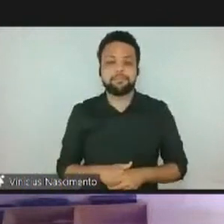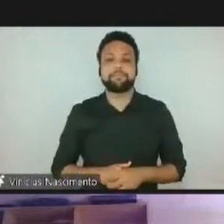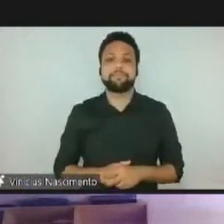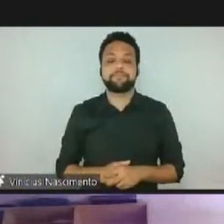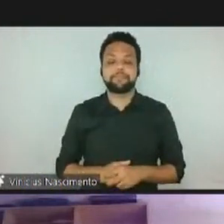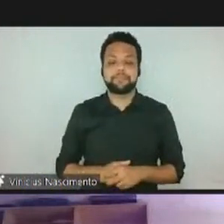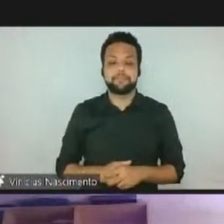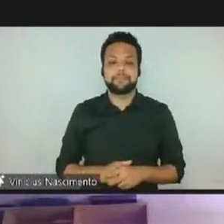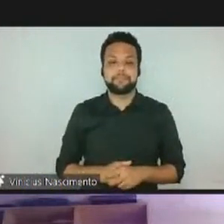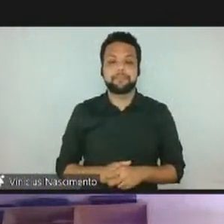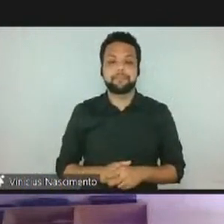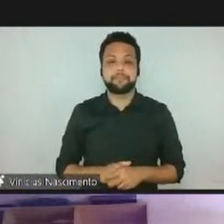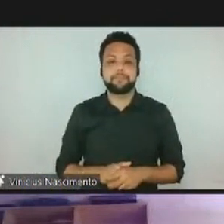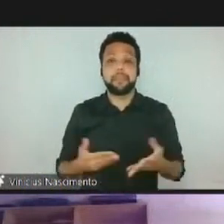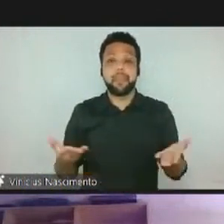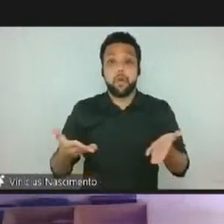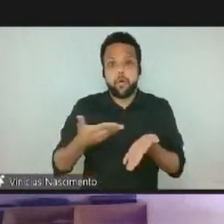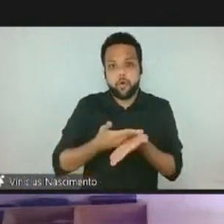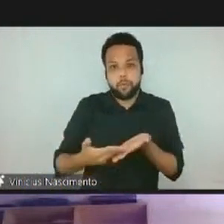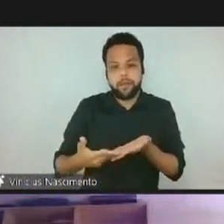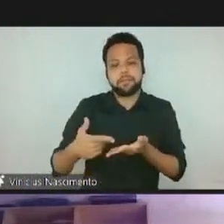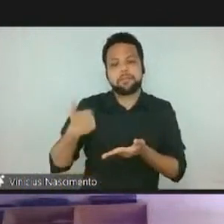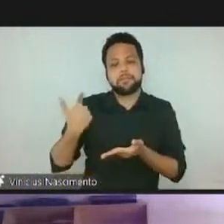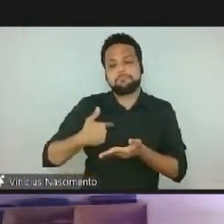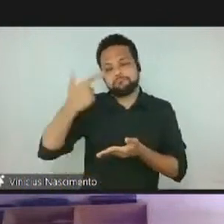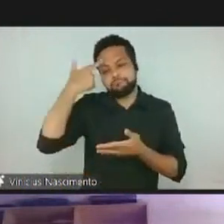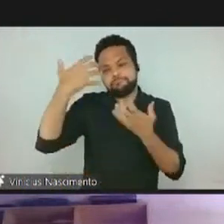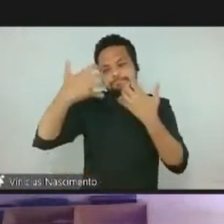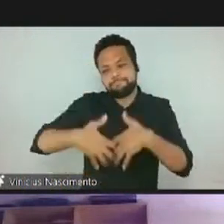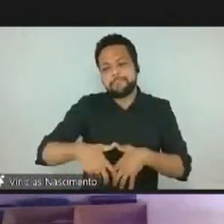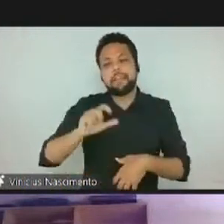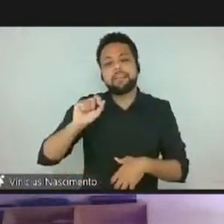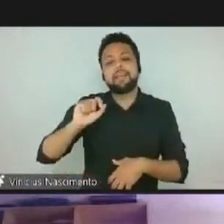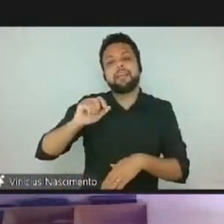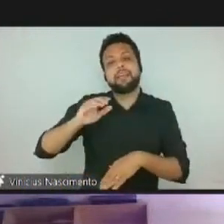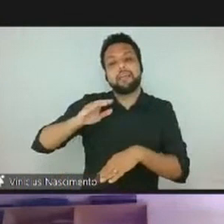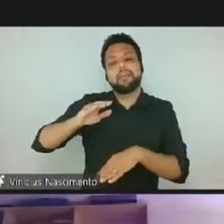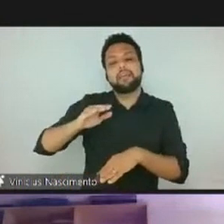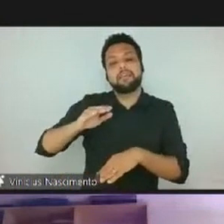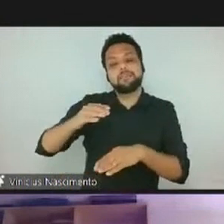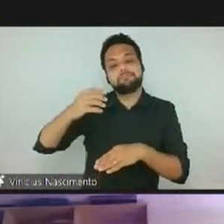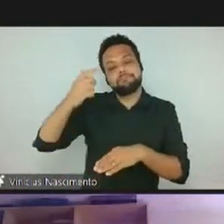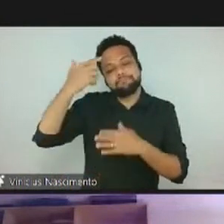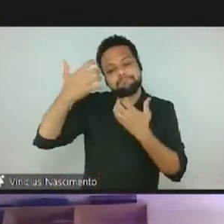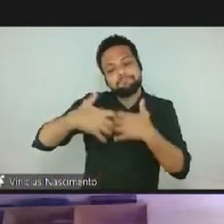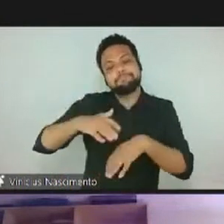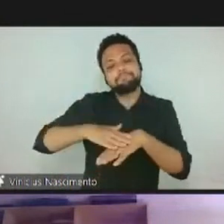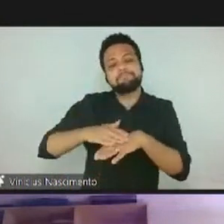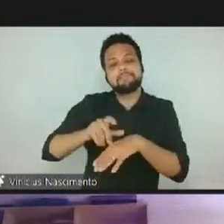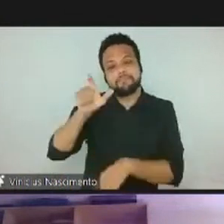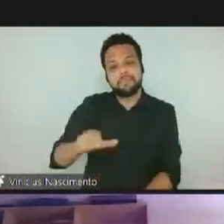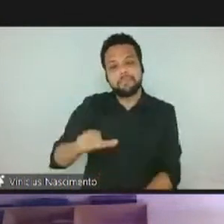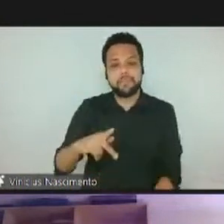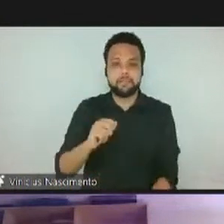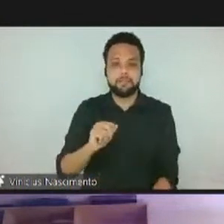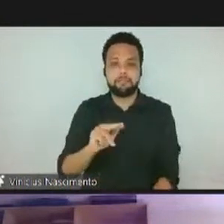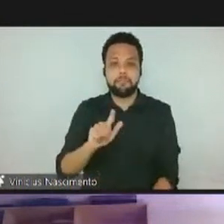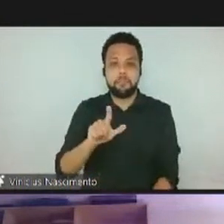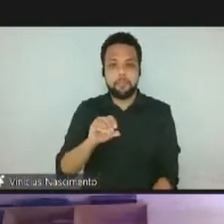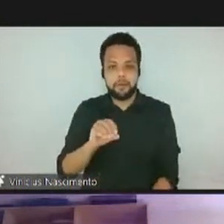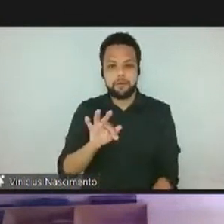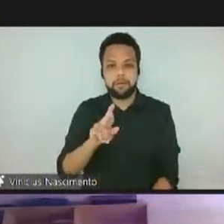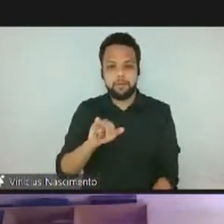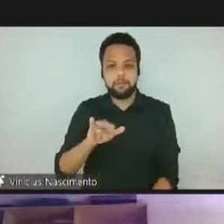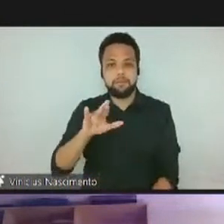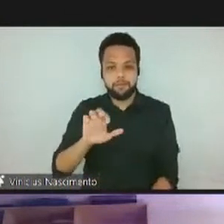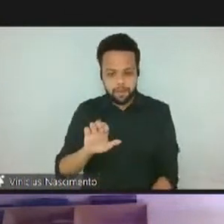Para começar, a gente traz uma reflexão de Paulo Freire, que diz: uma das coisas que qualquer um de nós tem